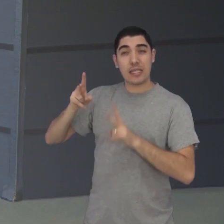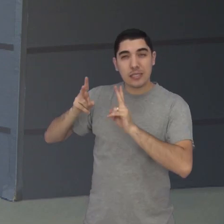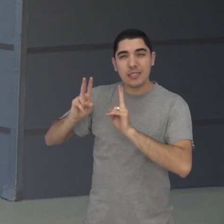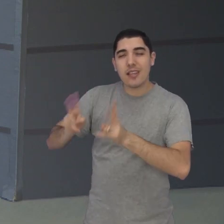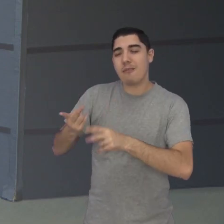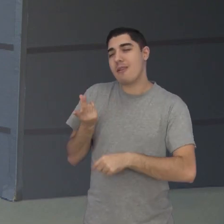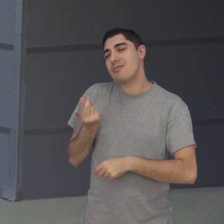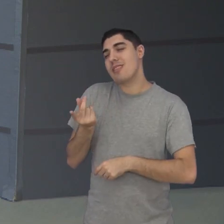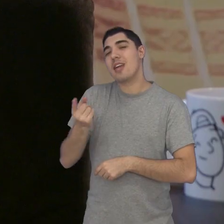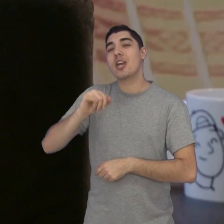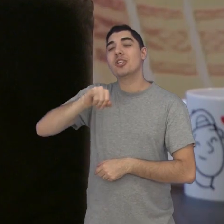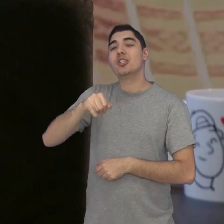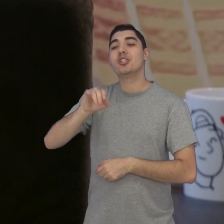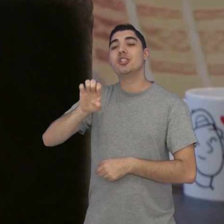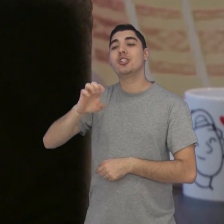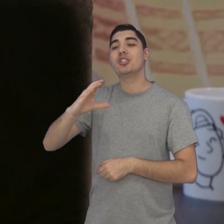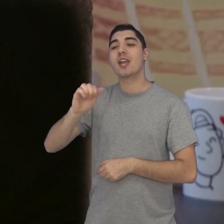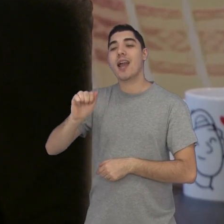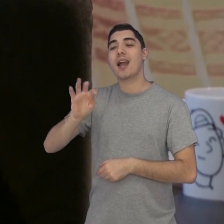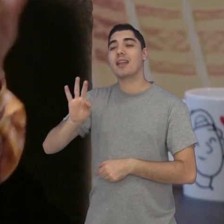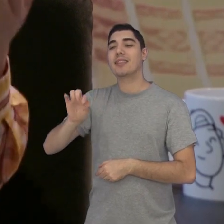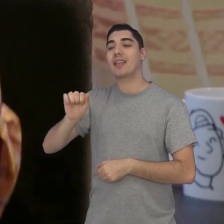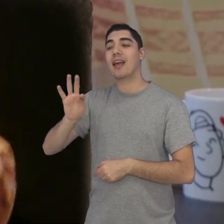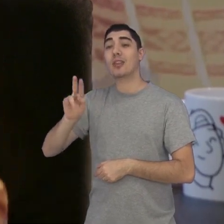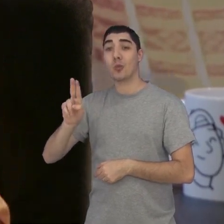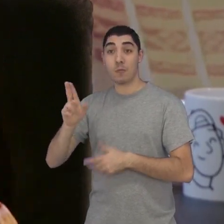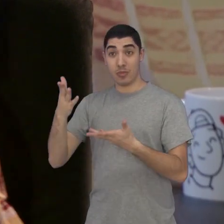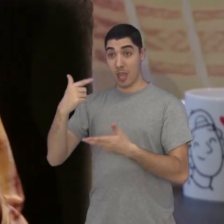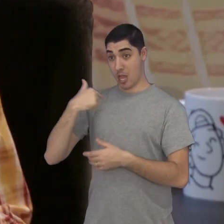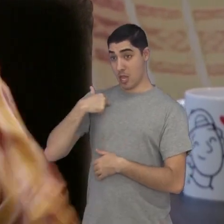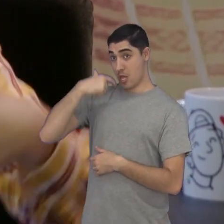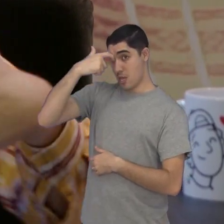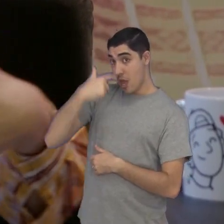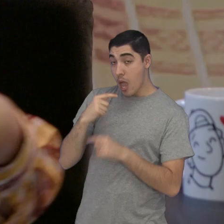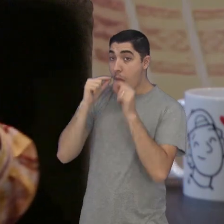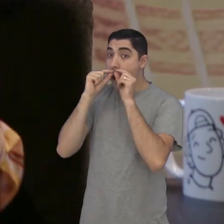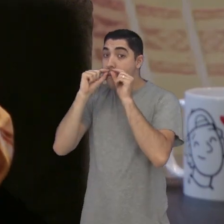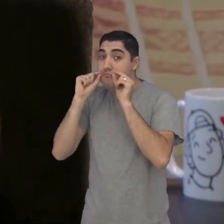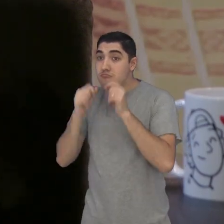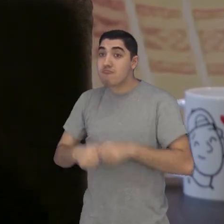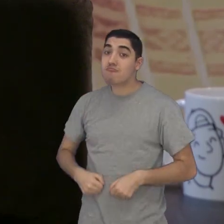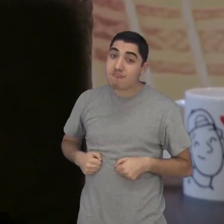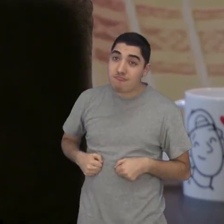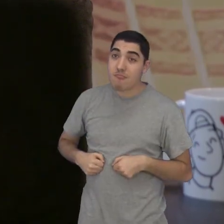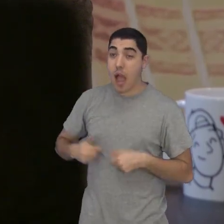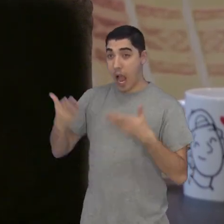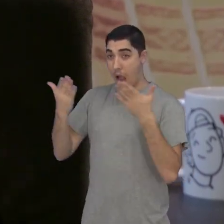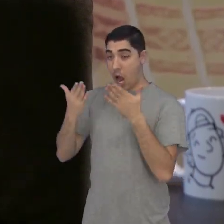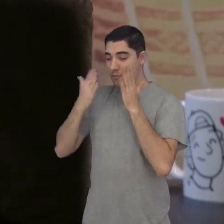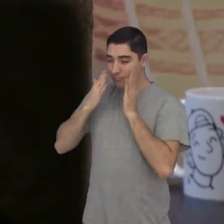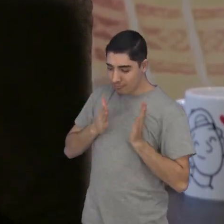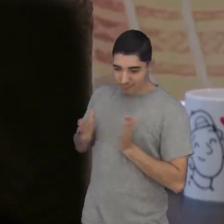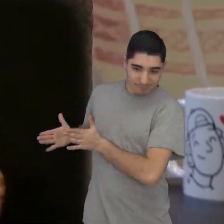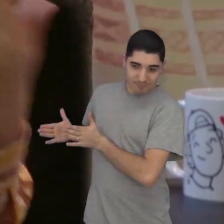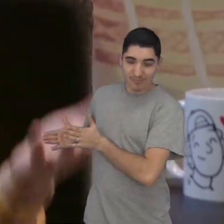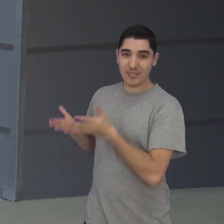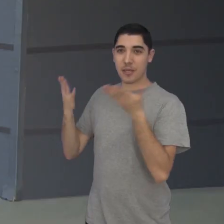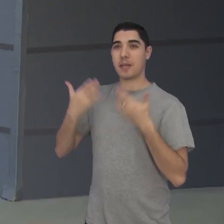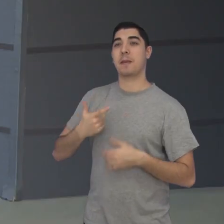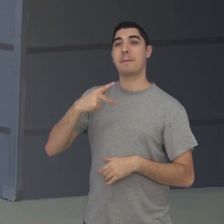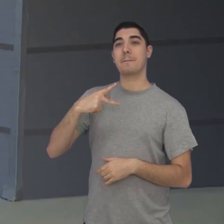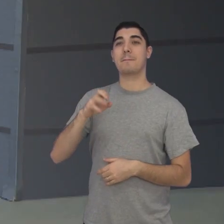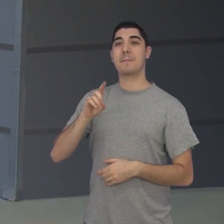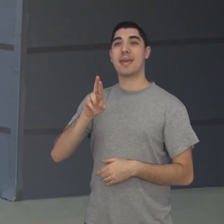que foi o nosso eterno Jeca Tatu. Bom, mas para falar de eu, né? De eu, não sendo eu, que aí tem que ser o